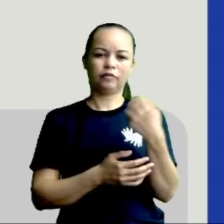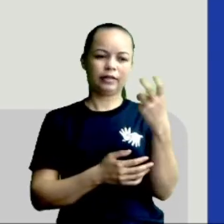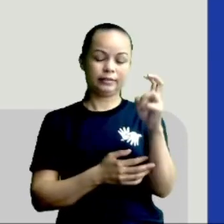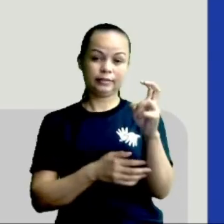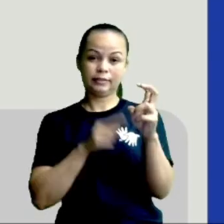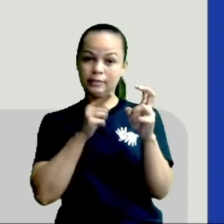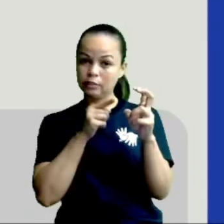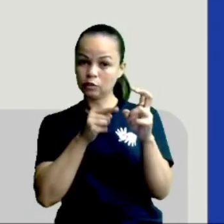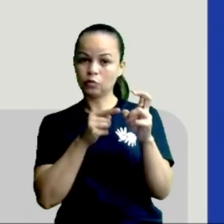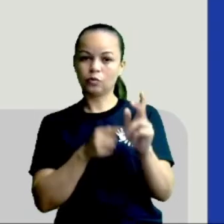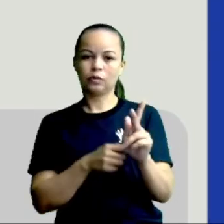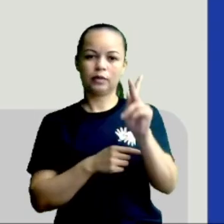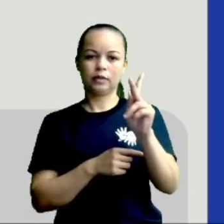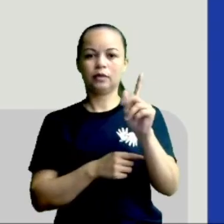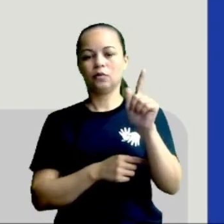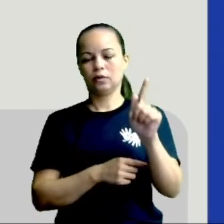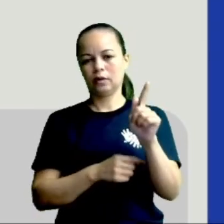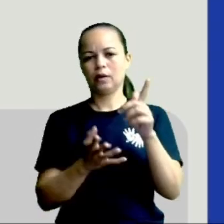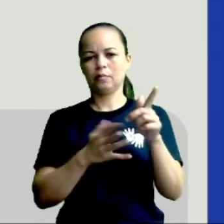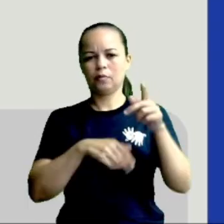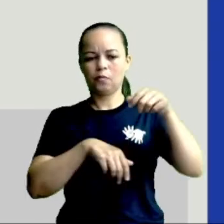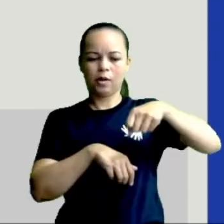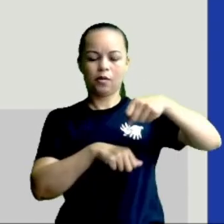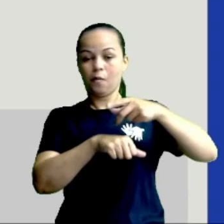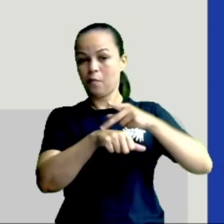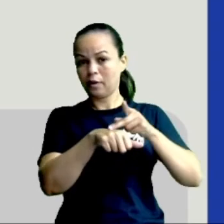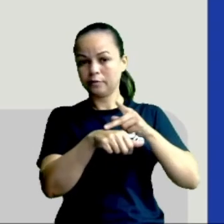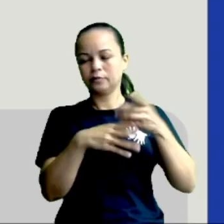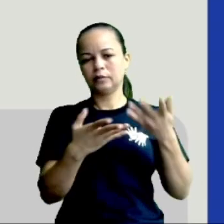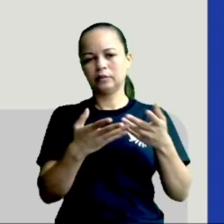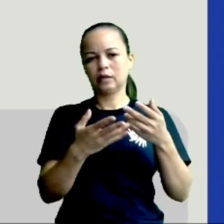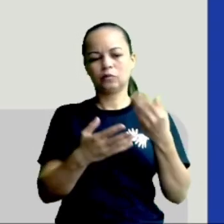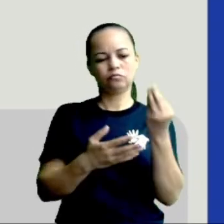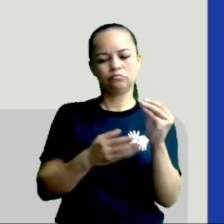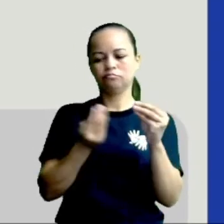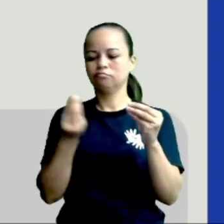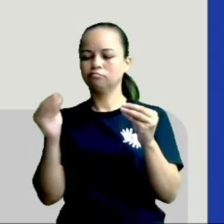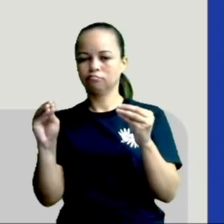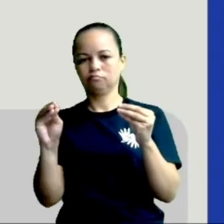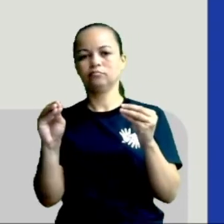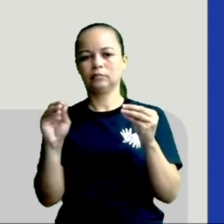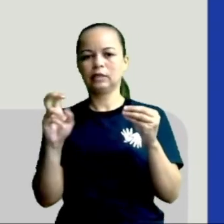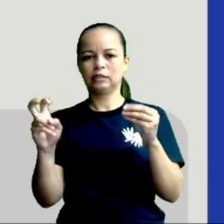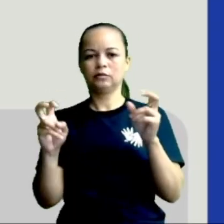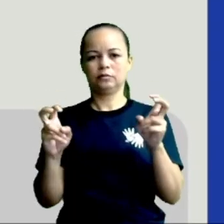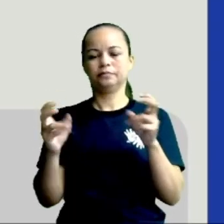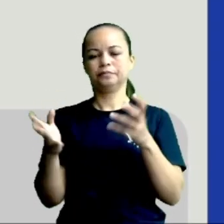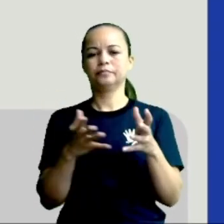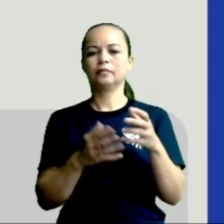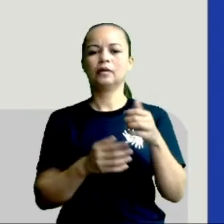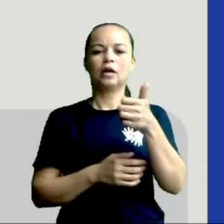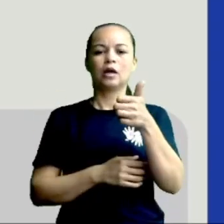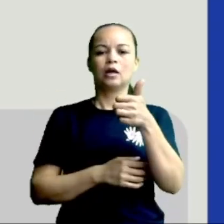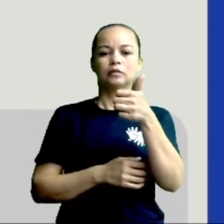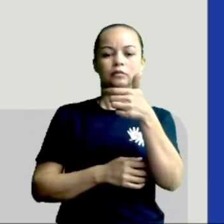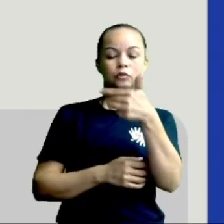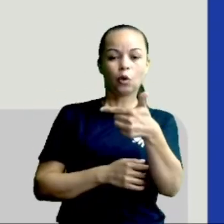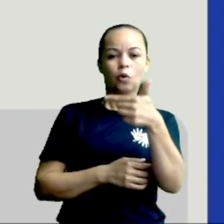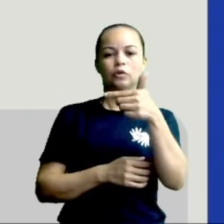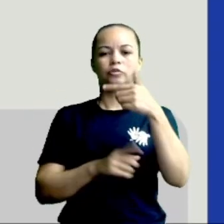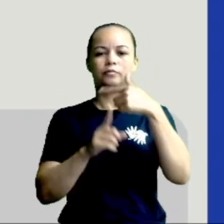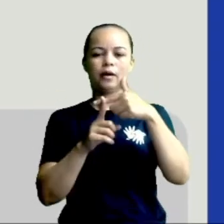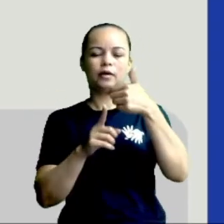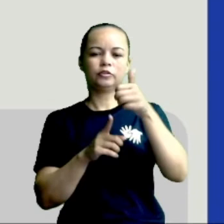quilogramas o pacote Preto então eu vou adicionar tanto de um lado quanto do outro dois mais 10